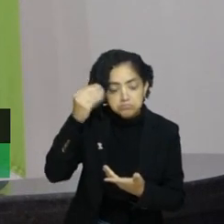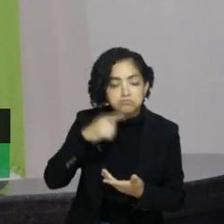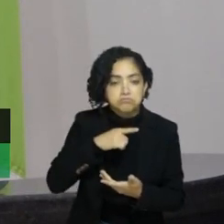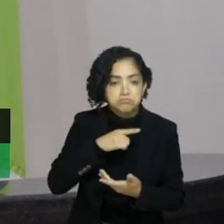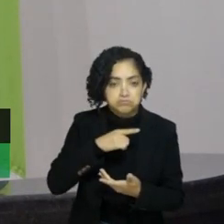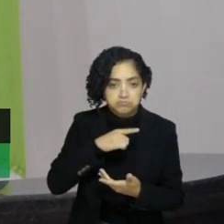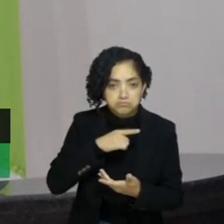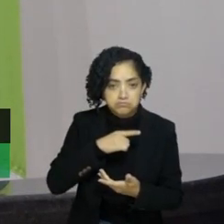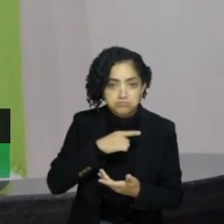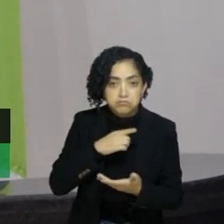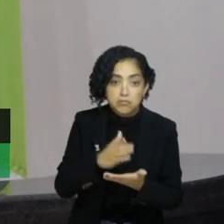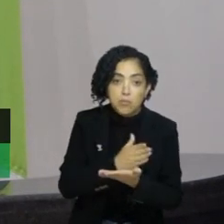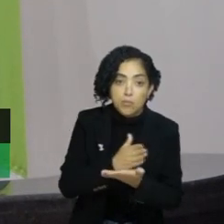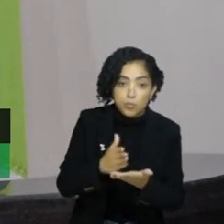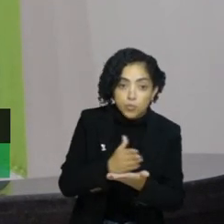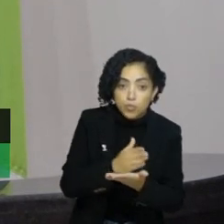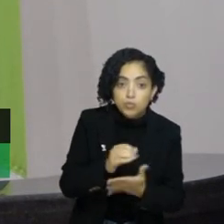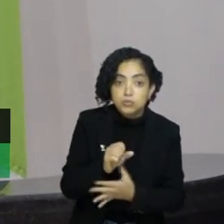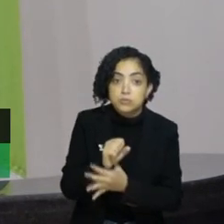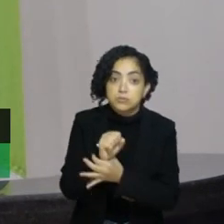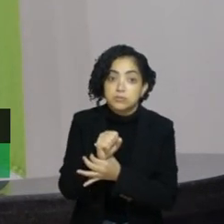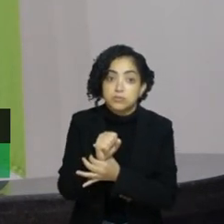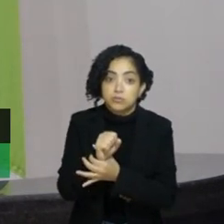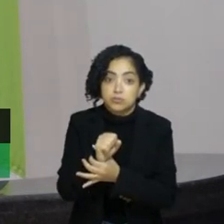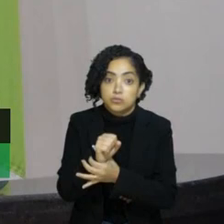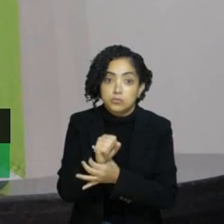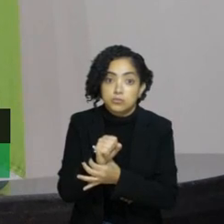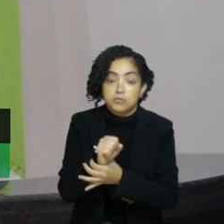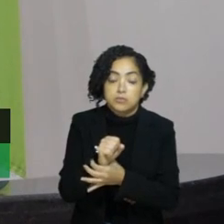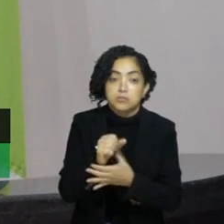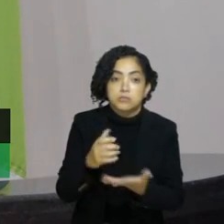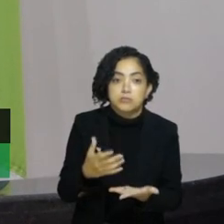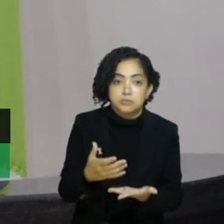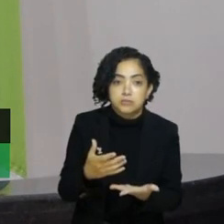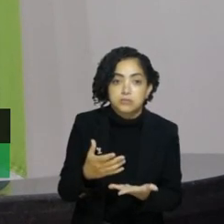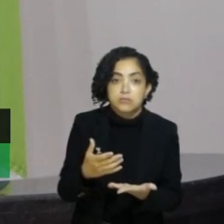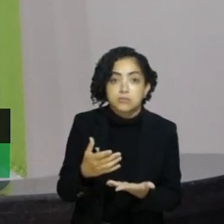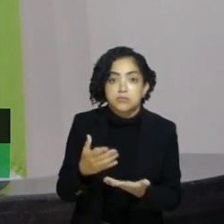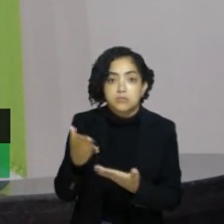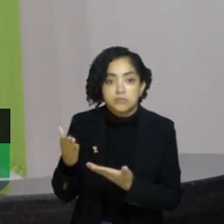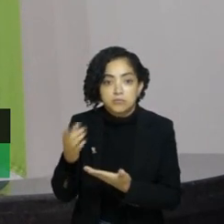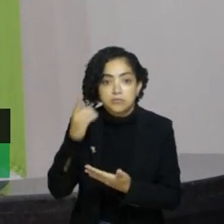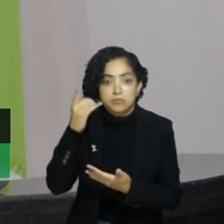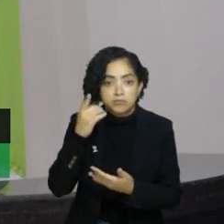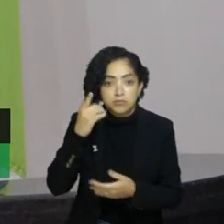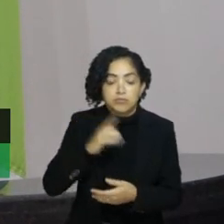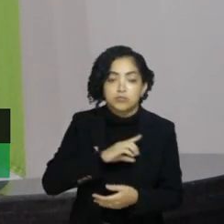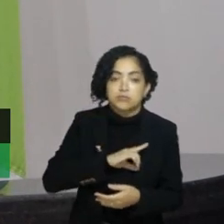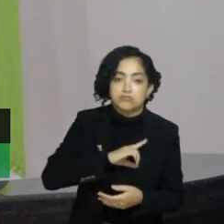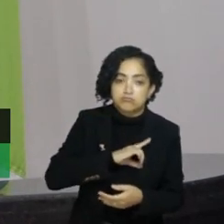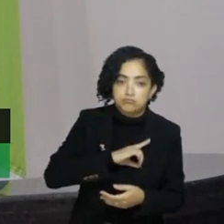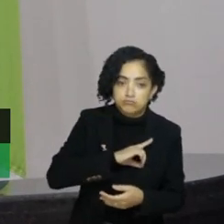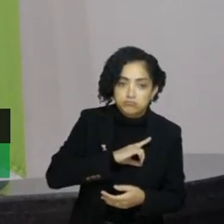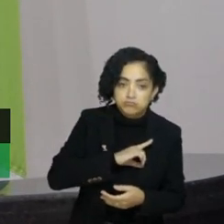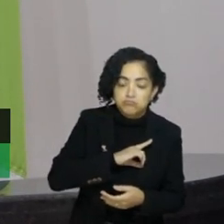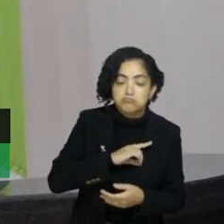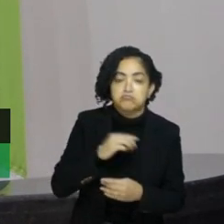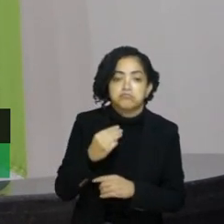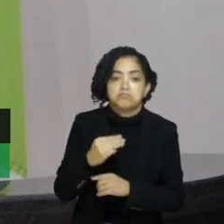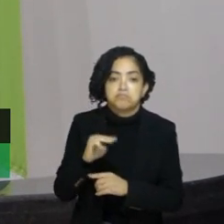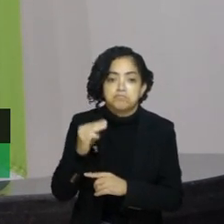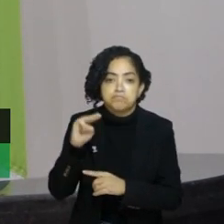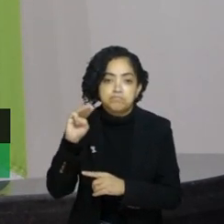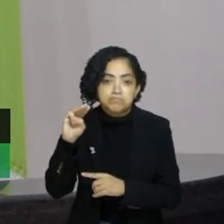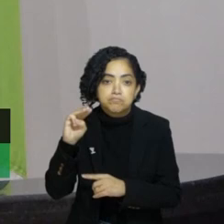alguns no mundo da segurança e do resgate, como o deputado Egídio, o deputado Matheus Cadorim, que trabalha